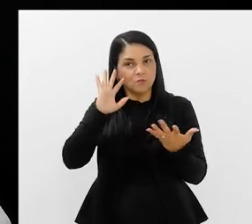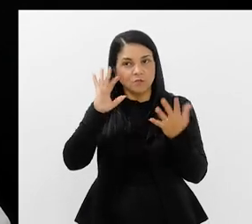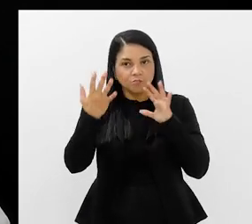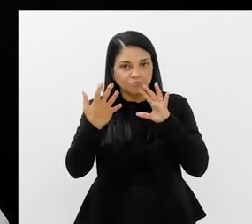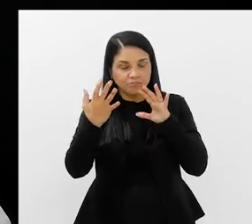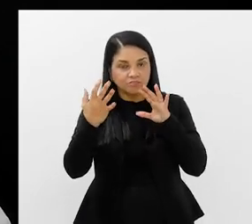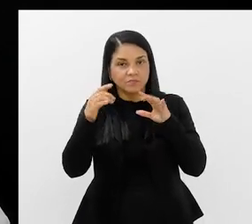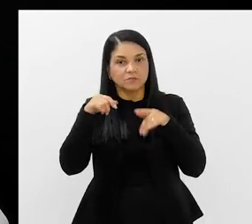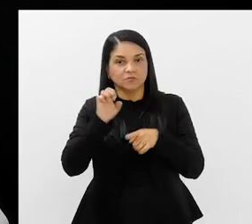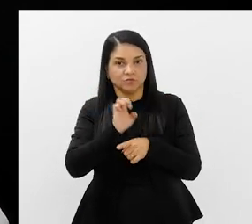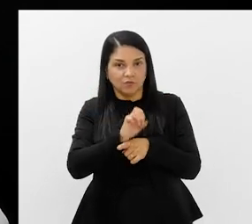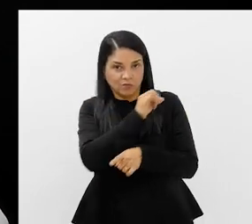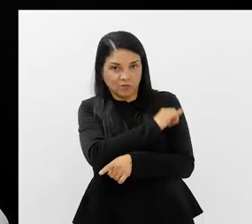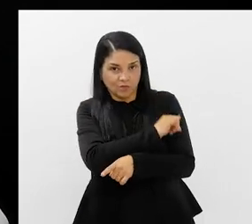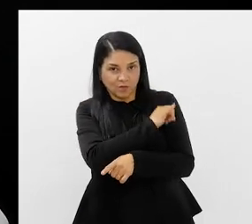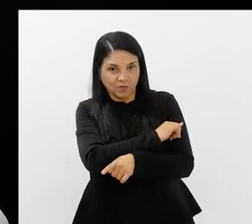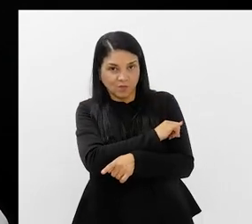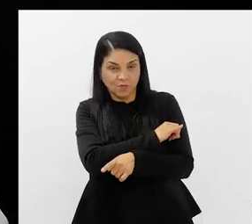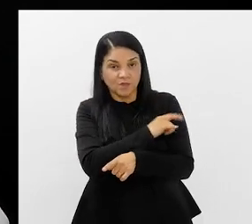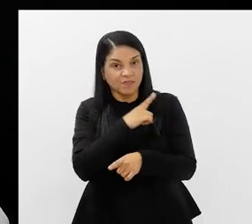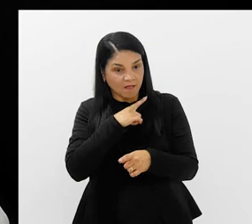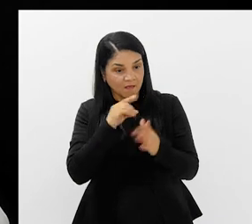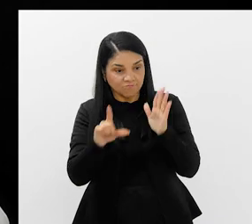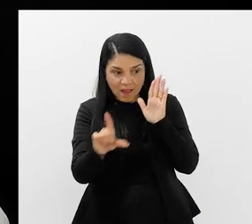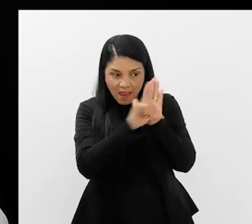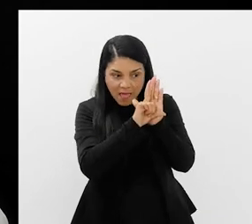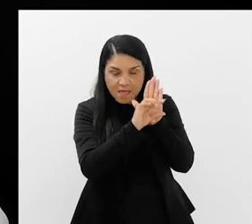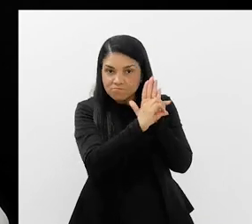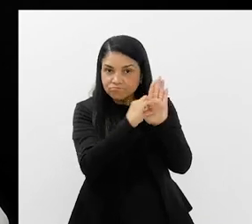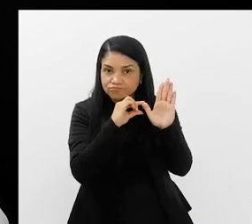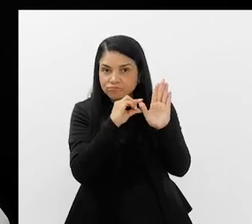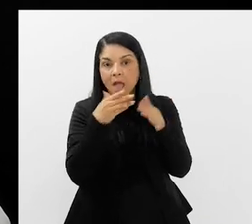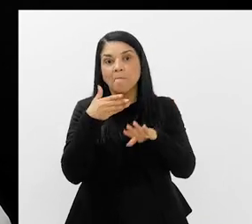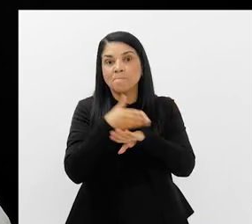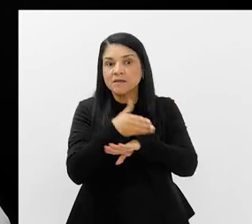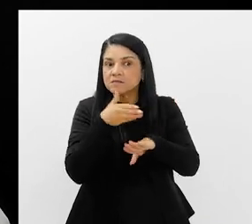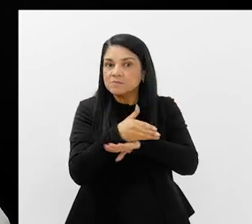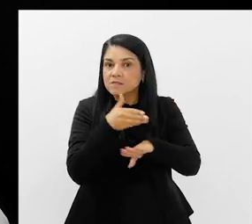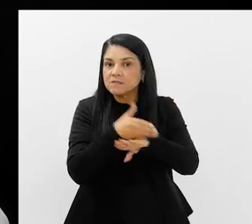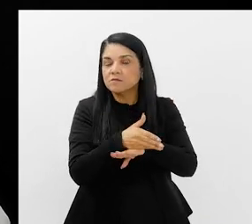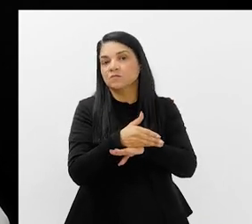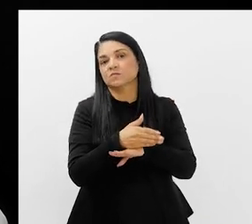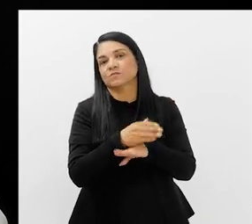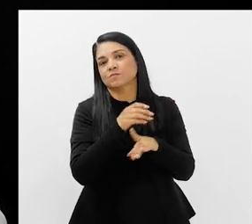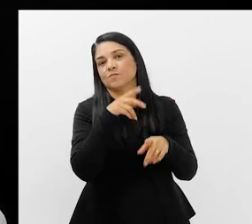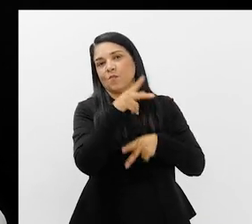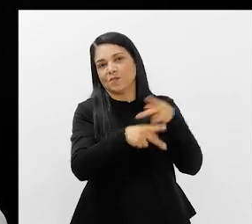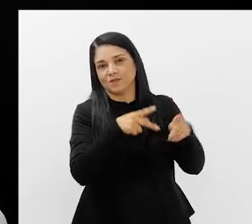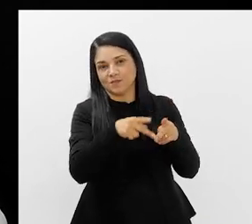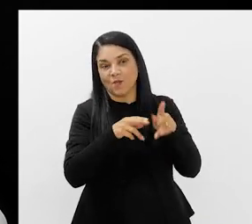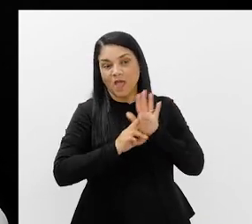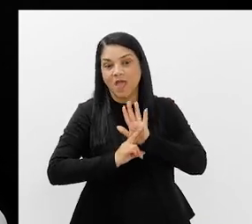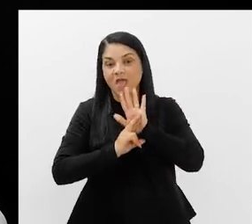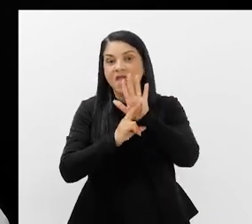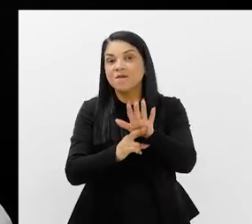política estadual de mudanças climáticas aqui do Rio de Janeiro, um instrumento que está lá, é central, a participação